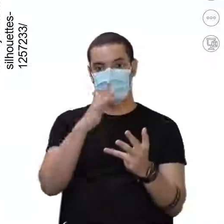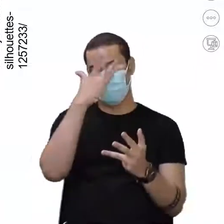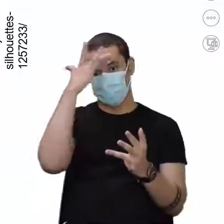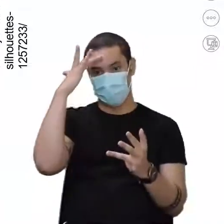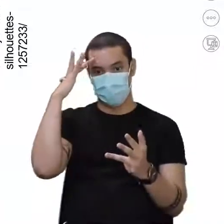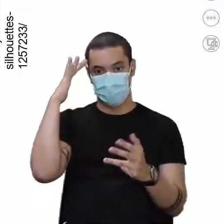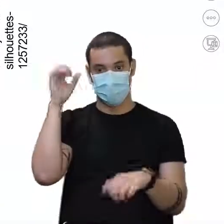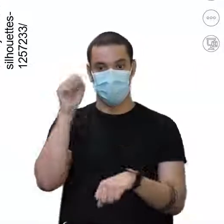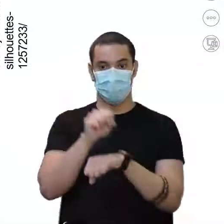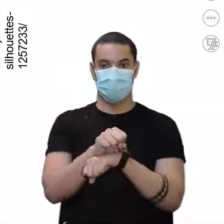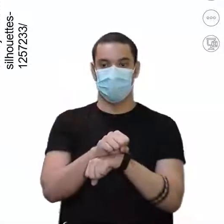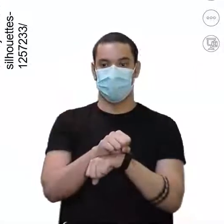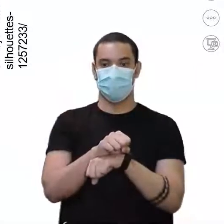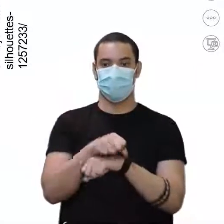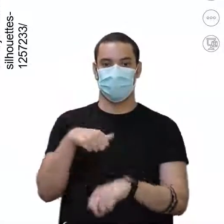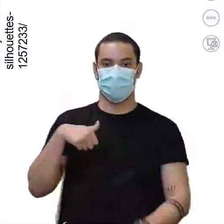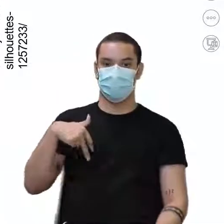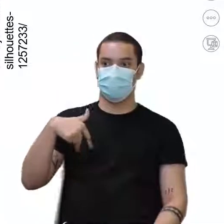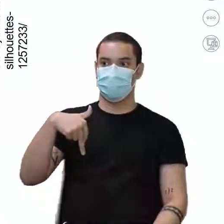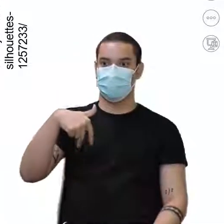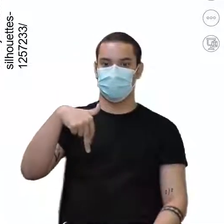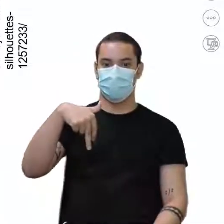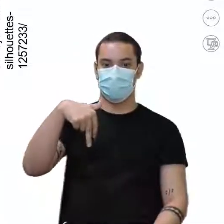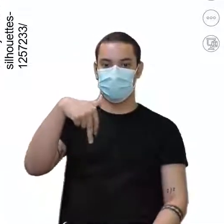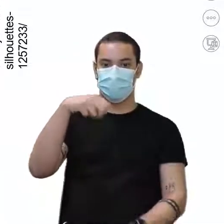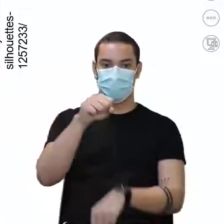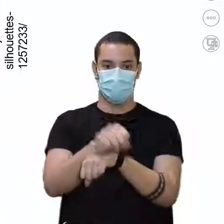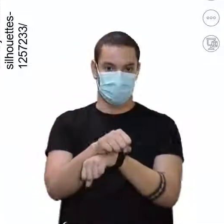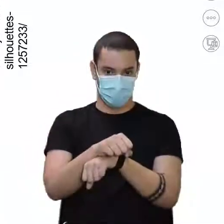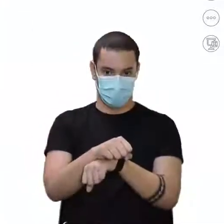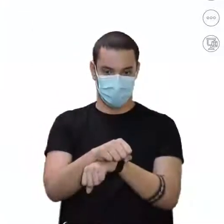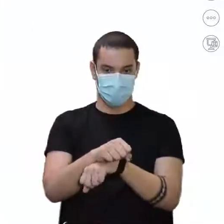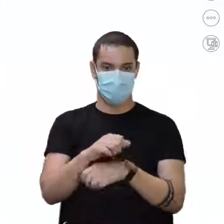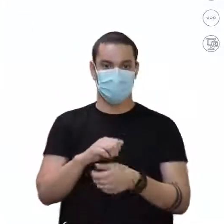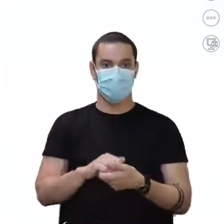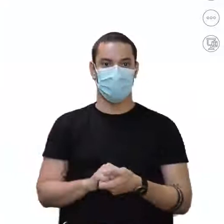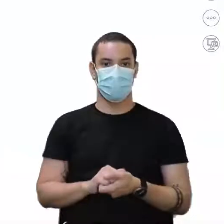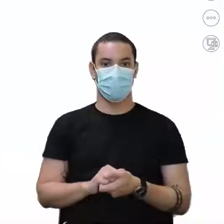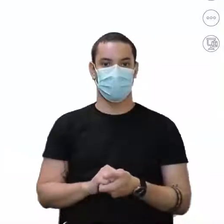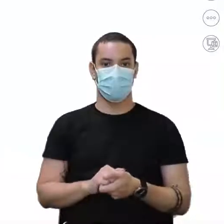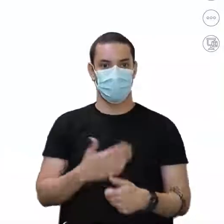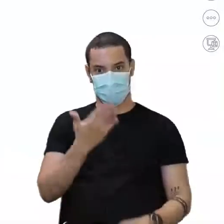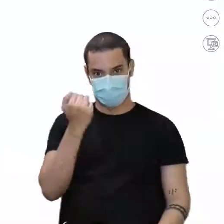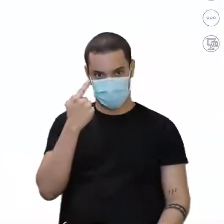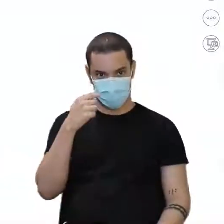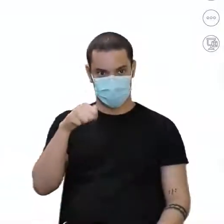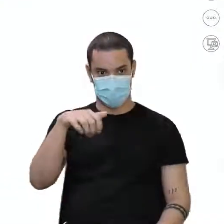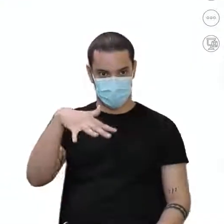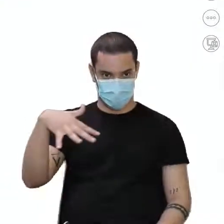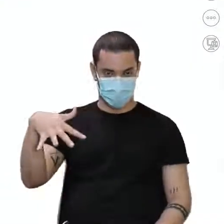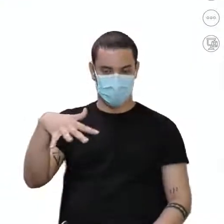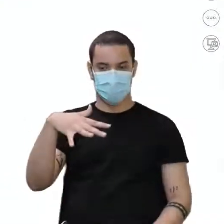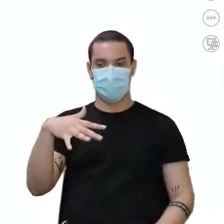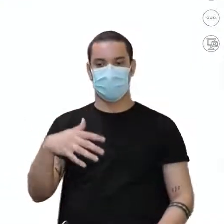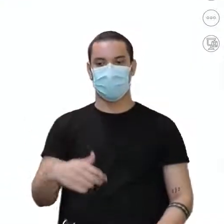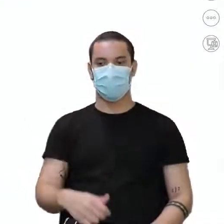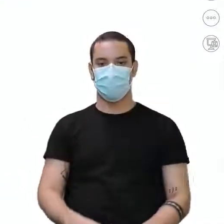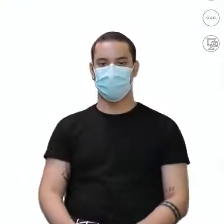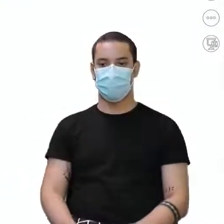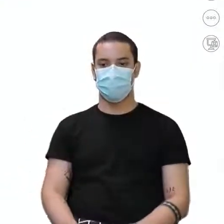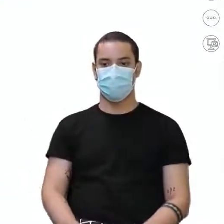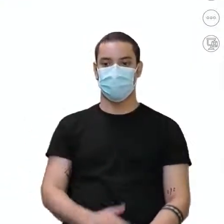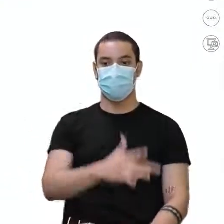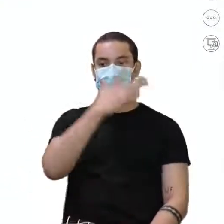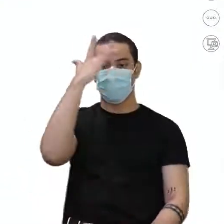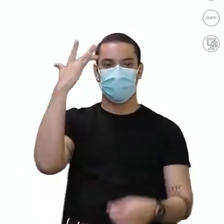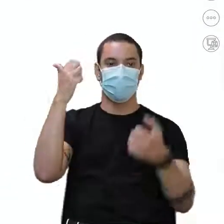provavelmente walking, andando. Ainda não entendi. Vamos seguir então, ver essas situations. Aí a pessoa